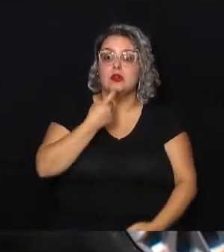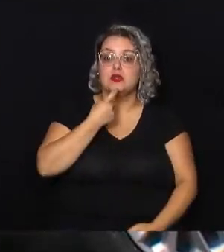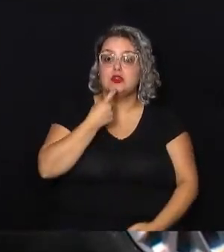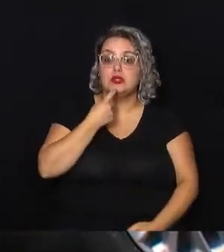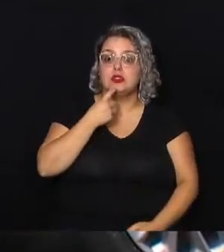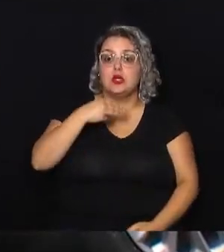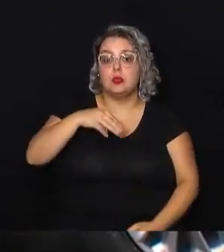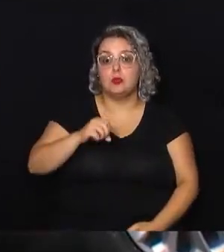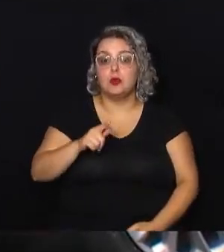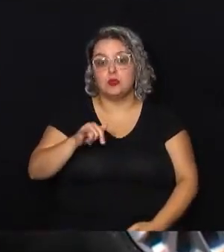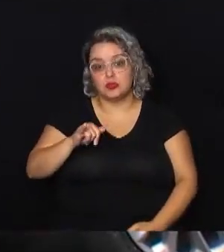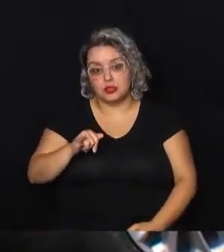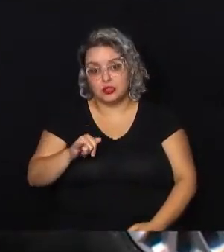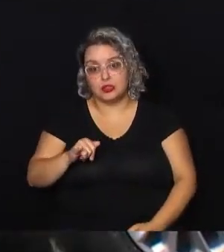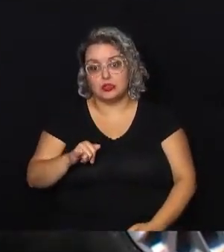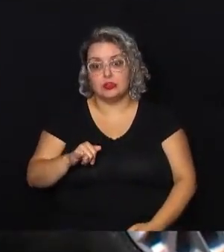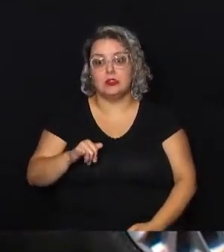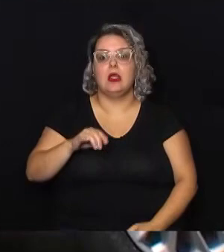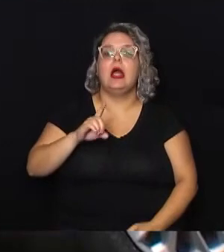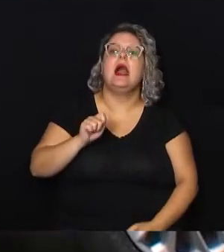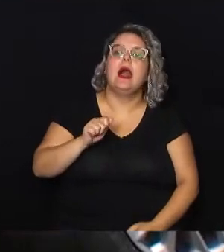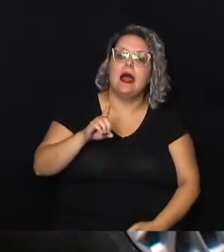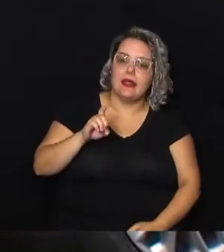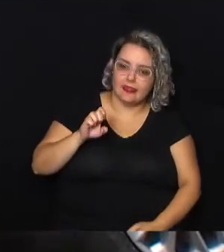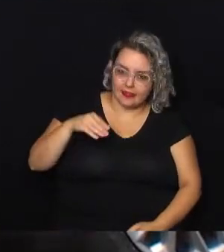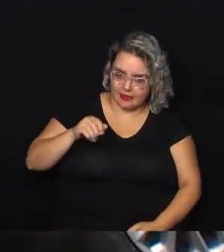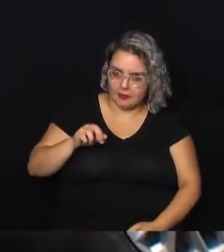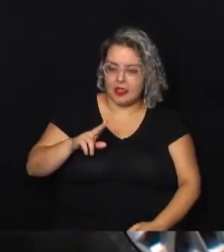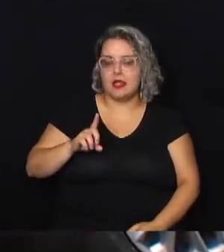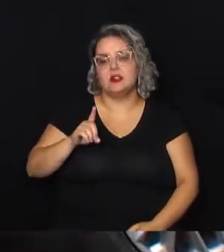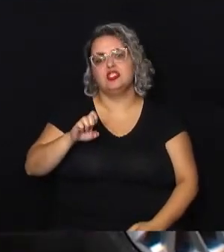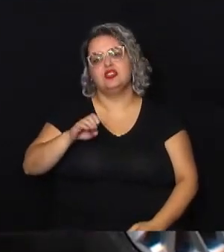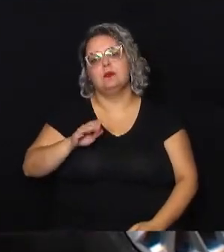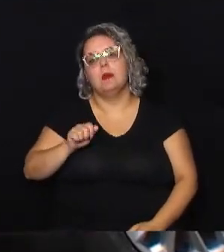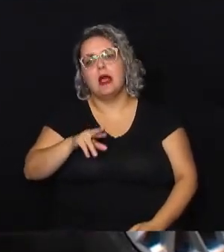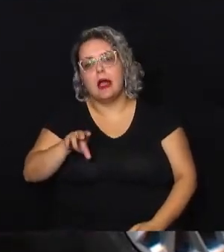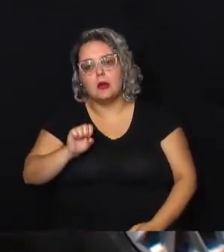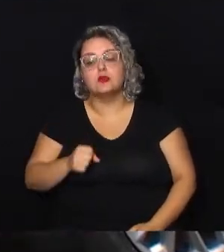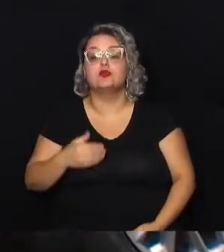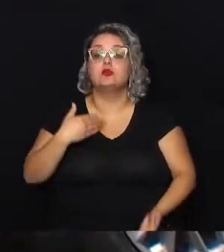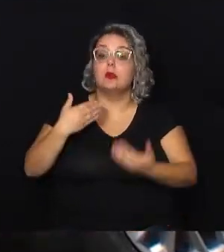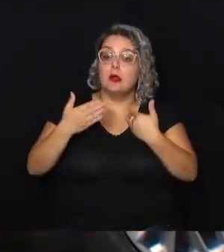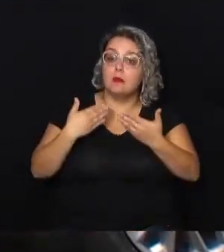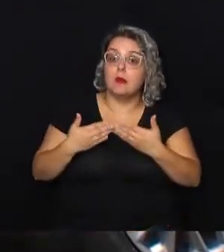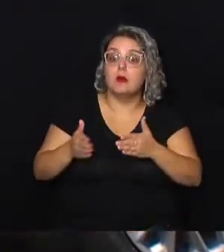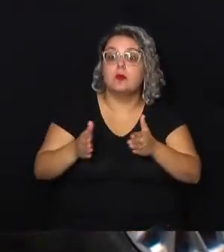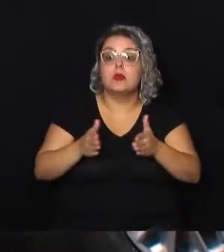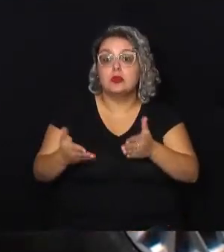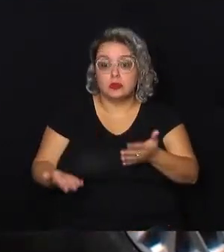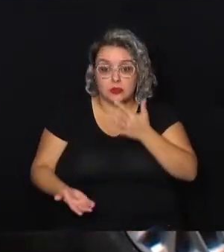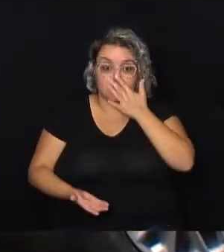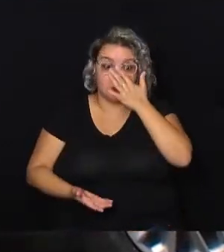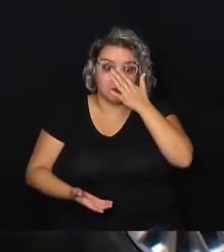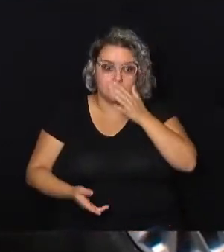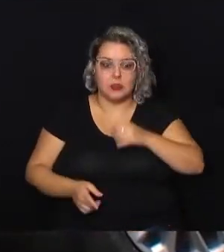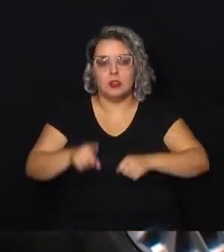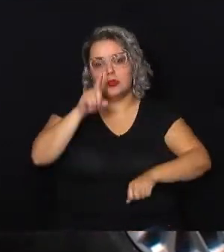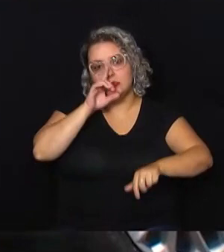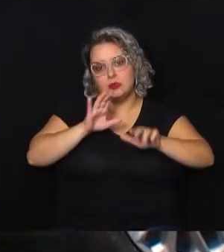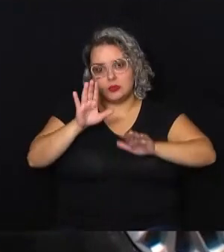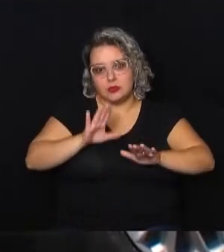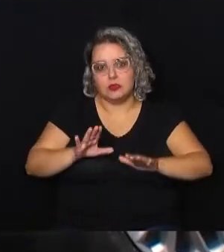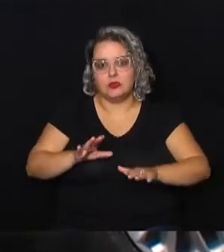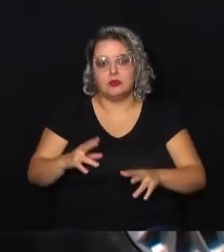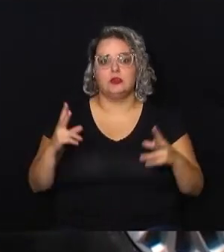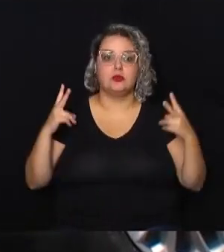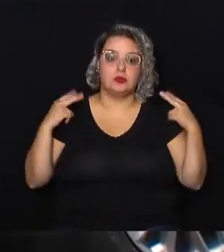Campinas-Mogi, Ademar de Barros, para falar justamente a respeito dessa situação, os cuidados, não é? Que os